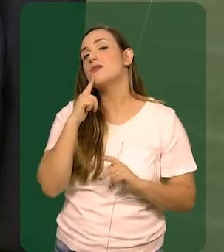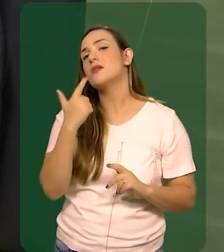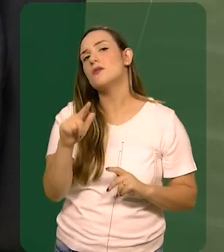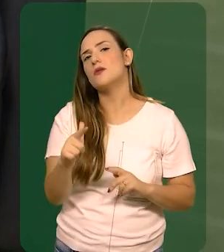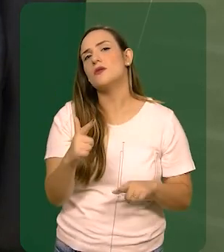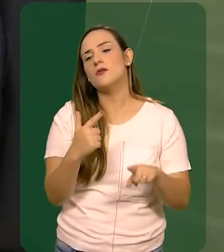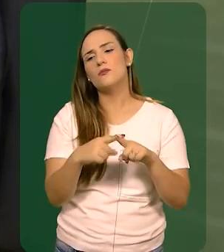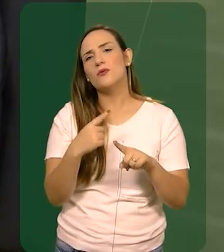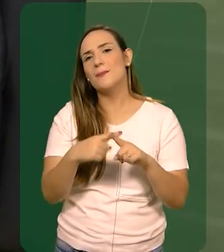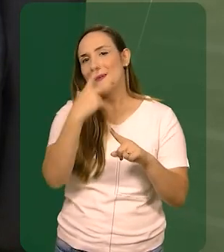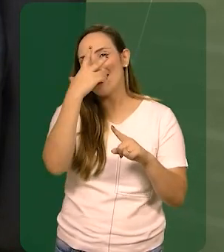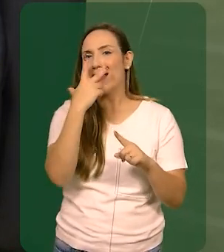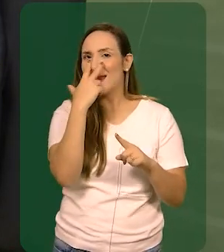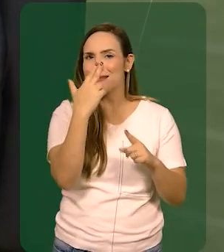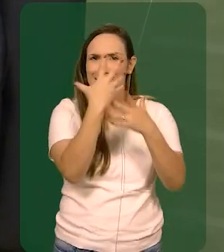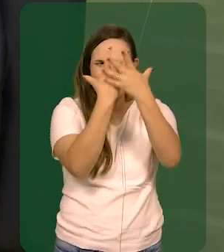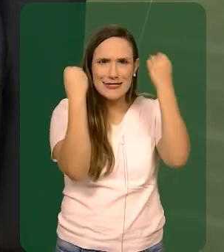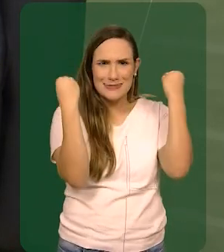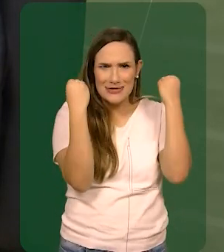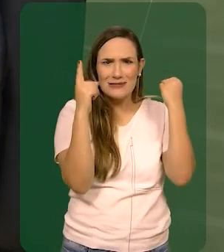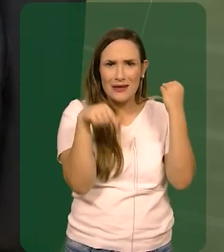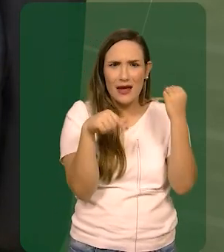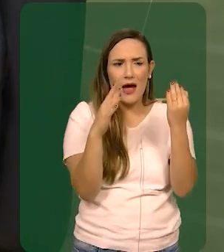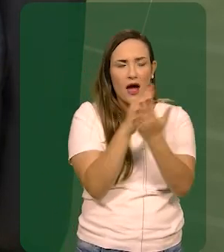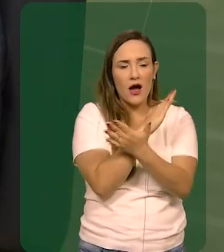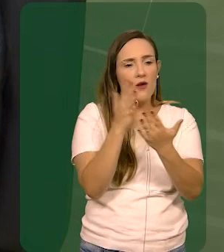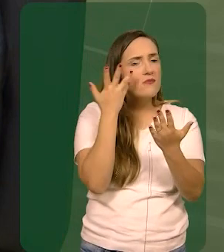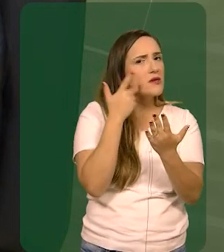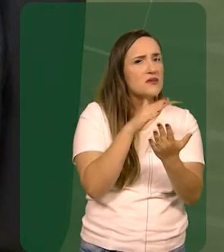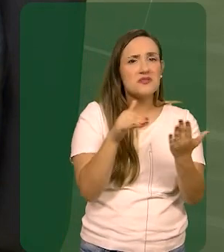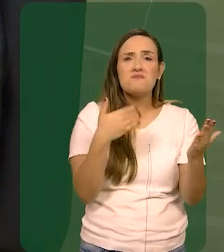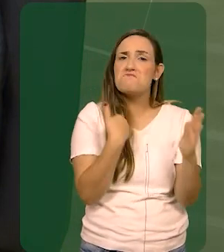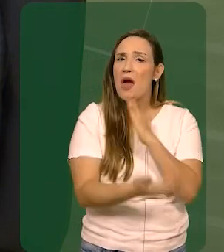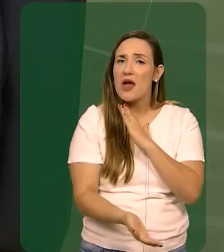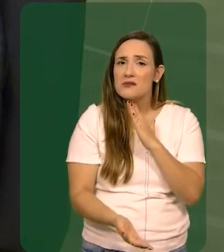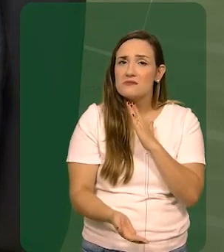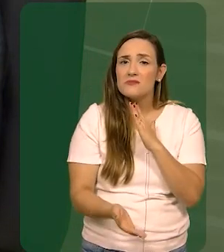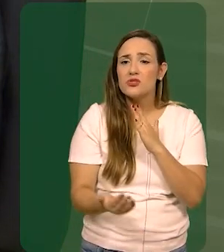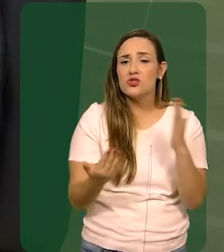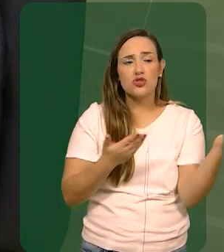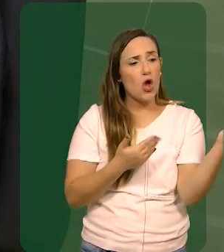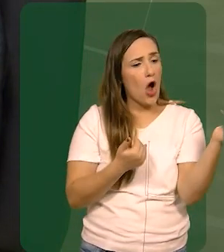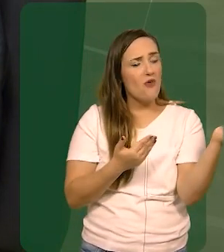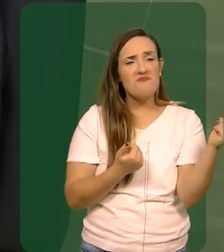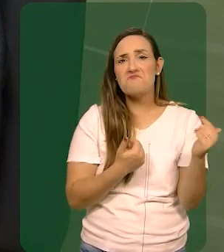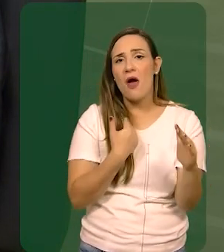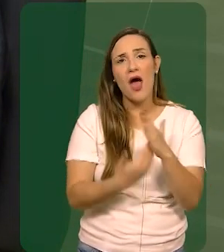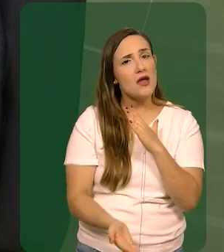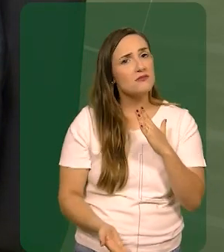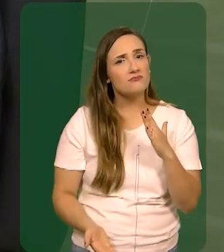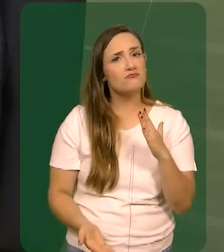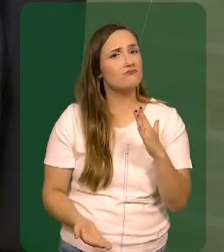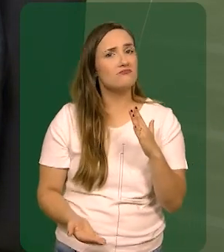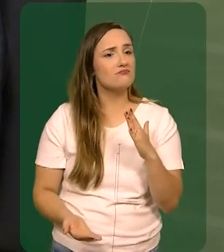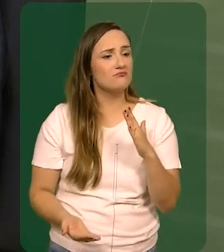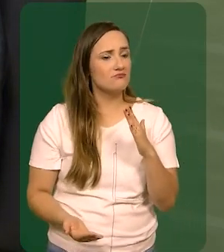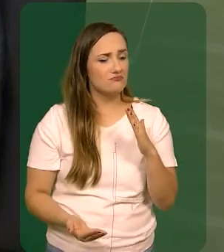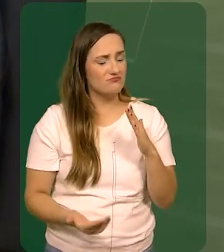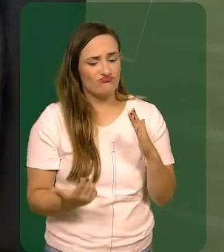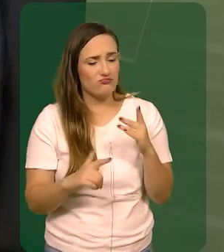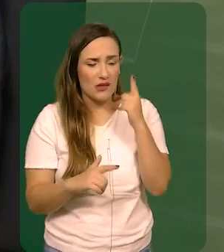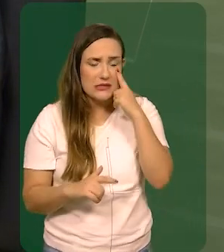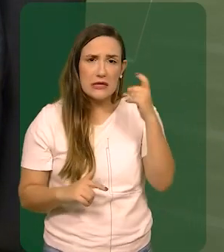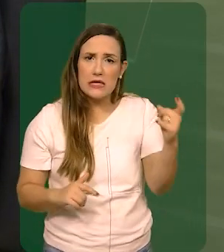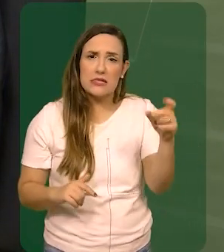esse debate da questão da língua, porque ela está sendo esquecida, né? Muitas crianças, os adolescentes, os jovens, eles estão